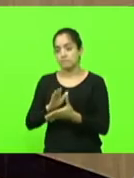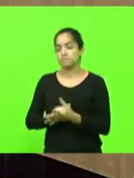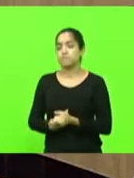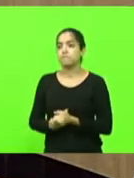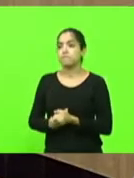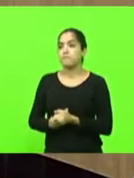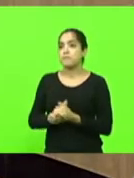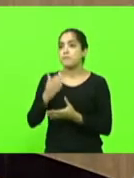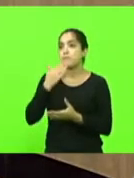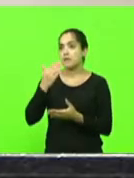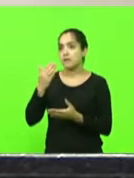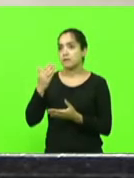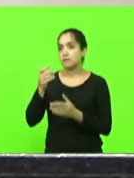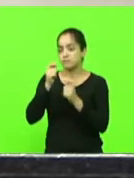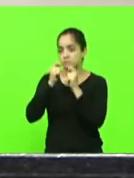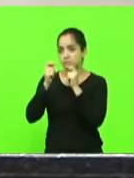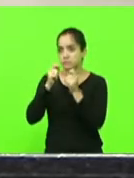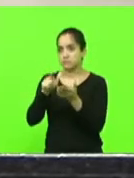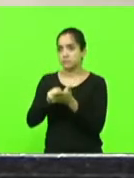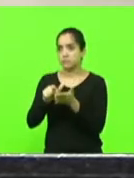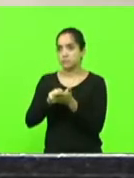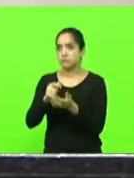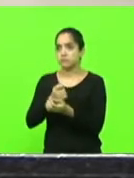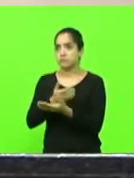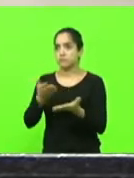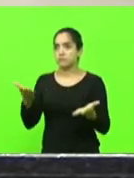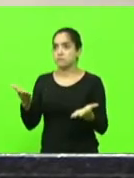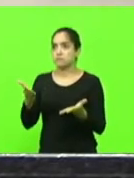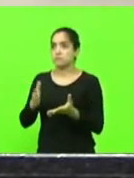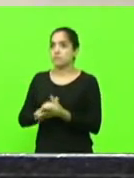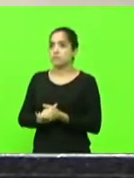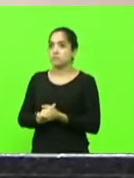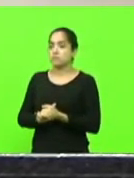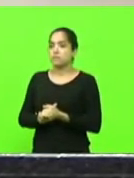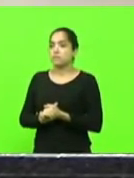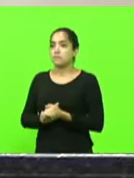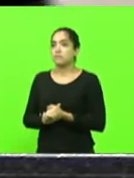eu solicito que a assessoria proceda à distribuição de expedientes.